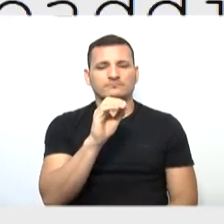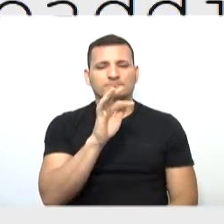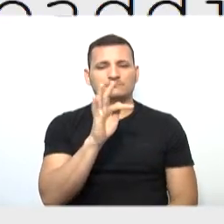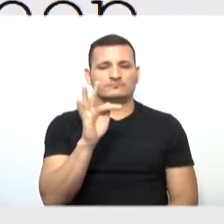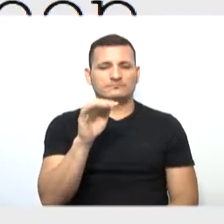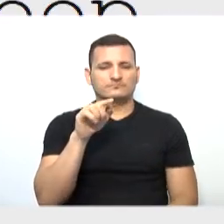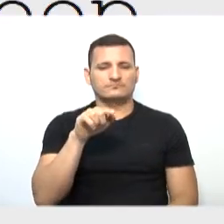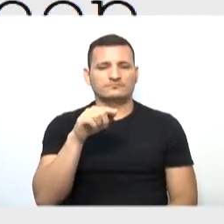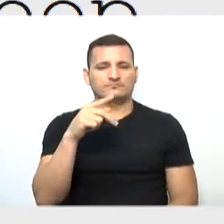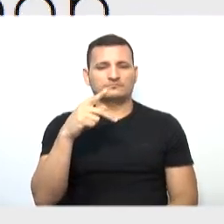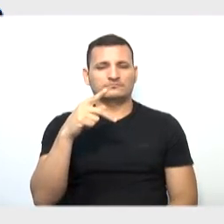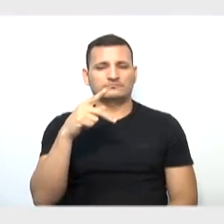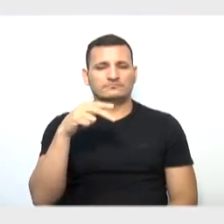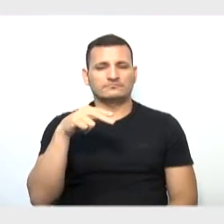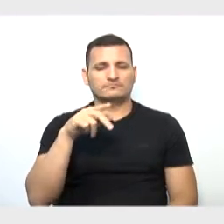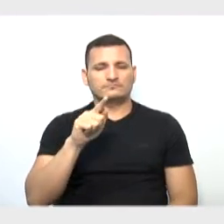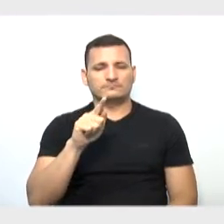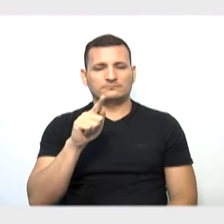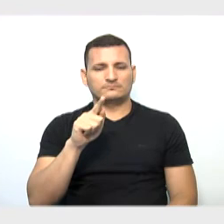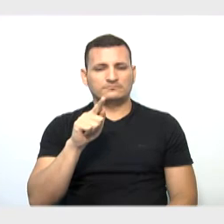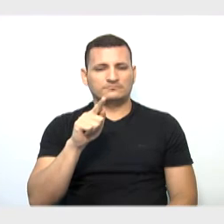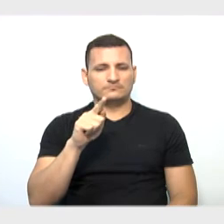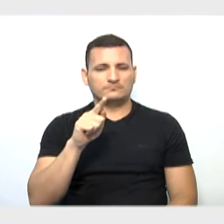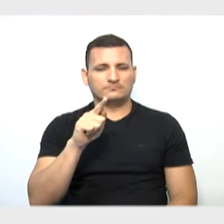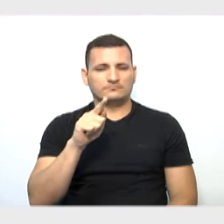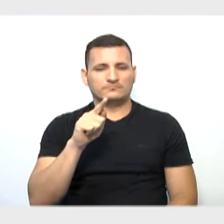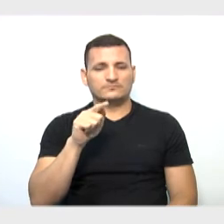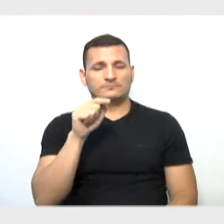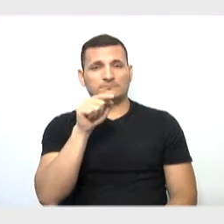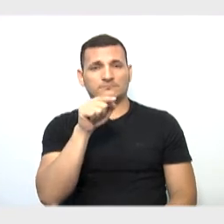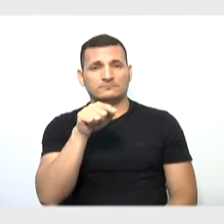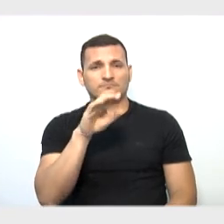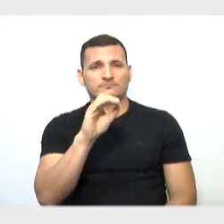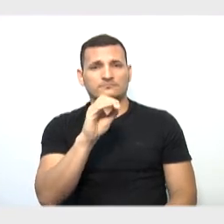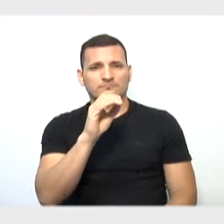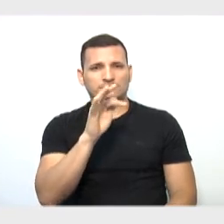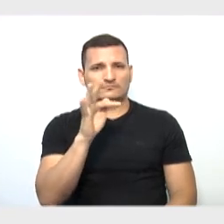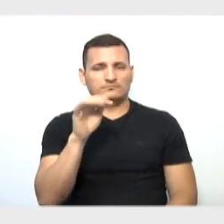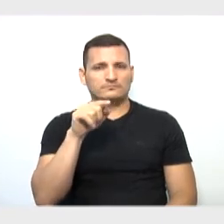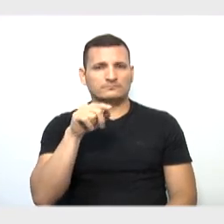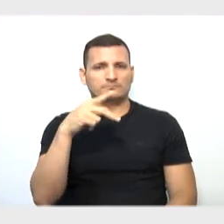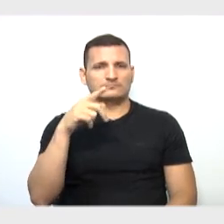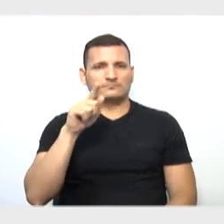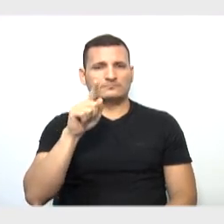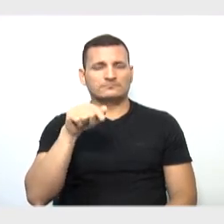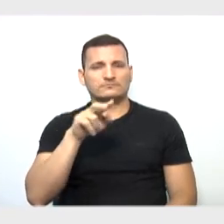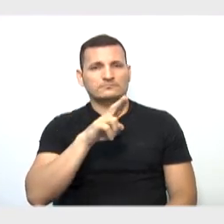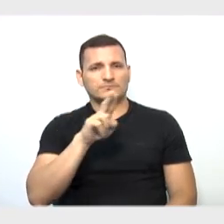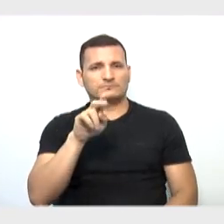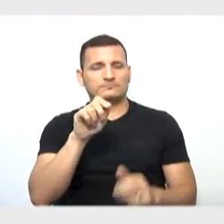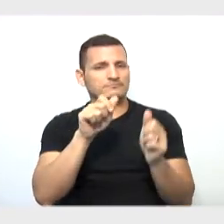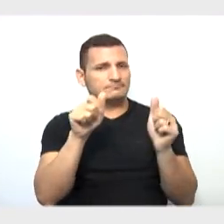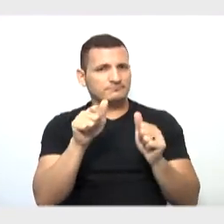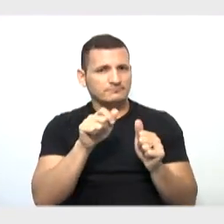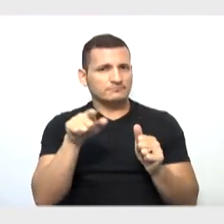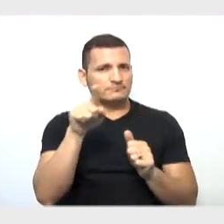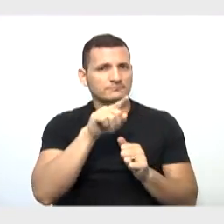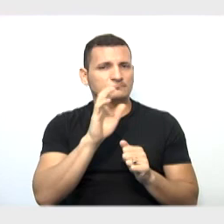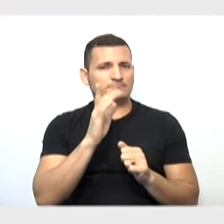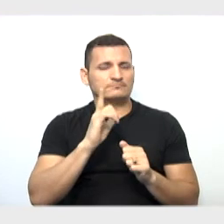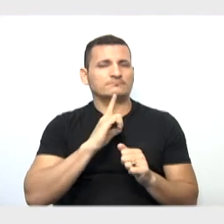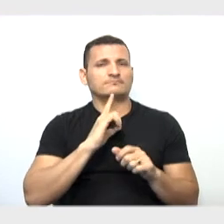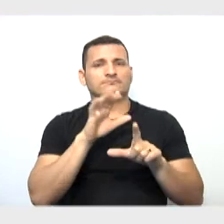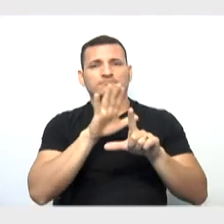apagada, off.png. Lembrando, esse off.png é o nome da imagem da lâmpada que vocês já têm